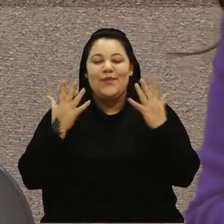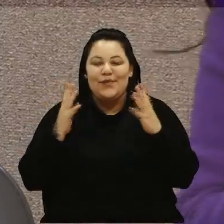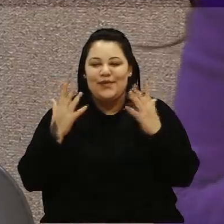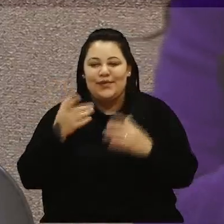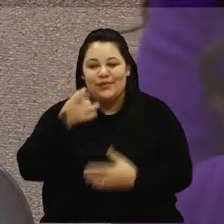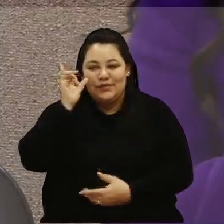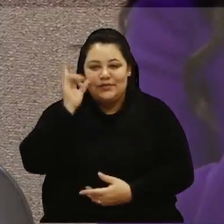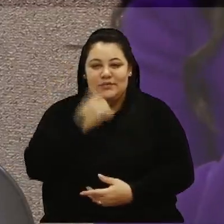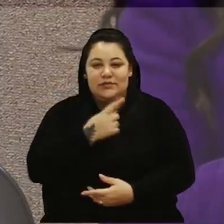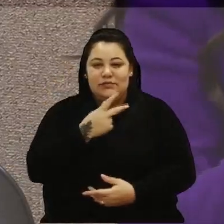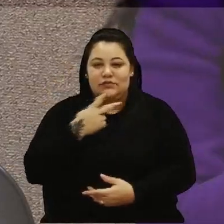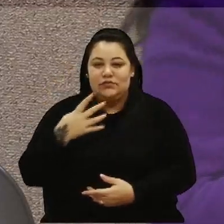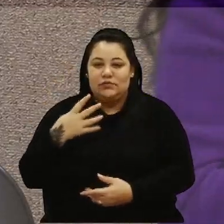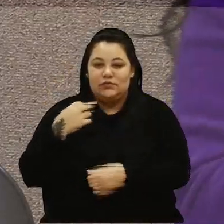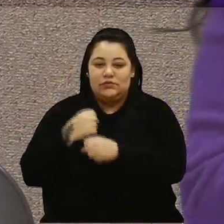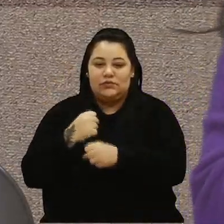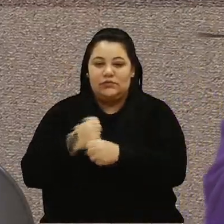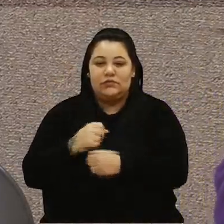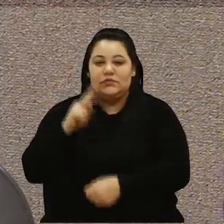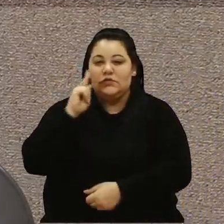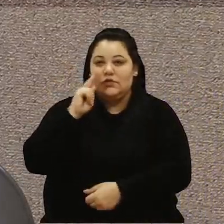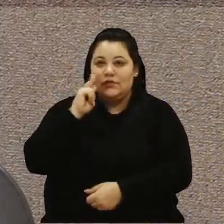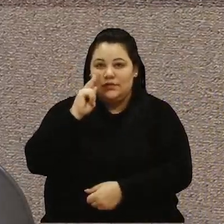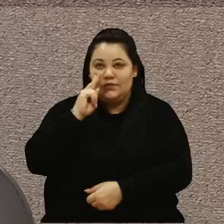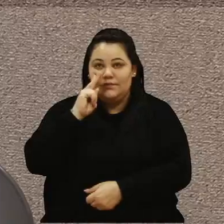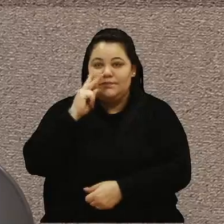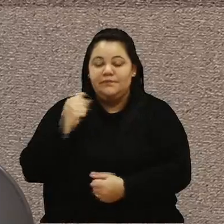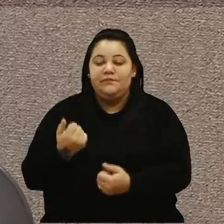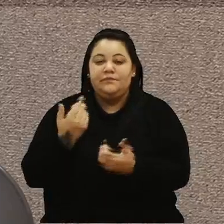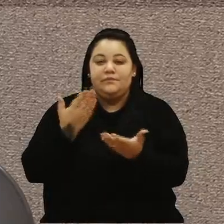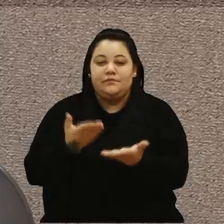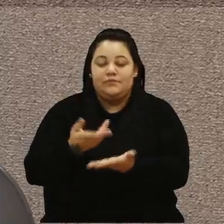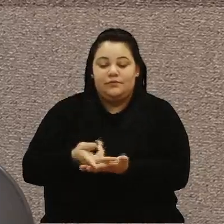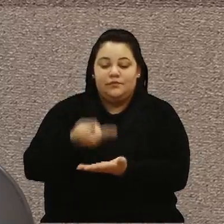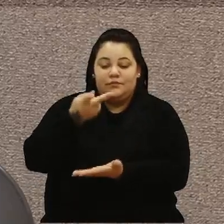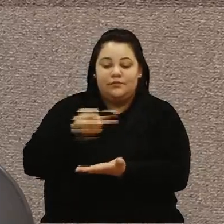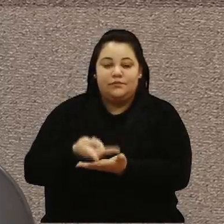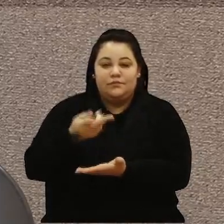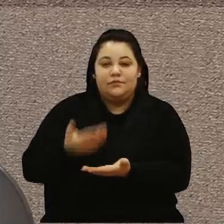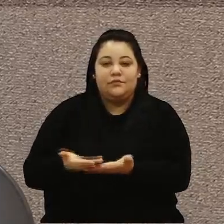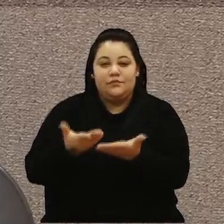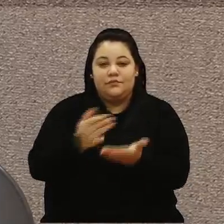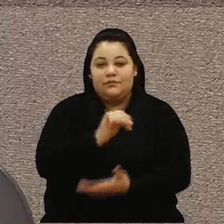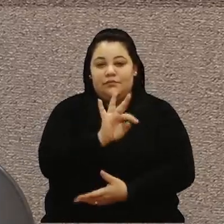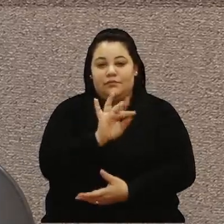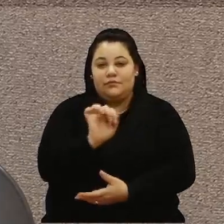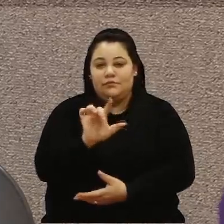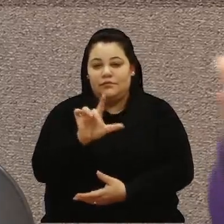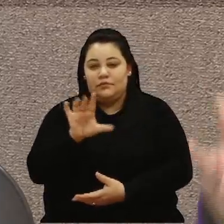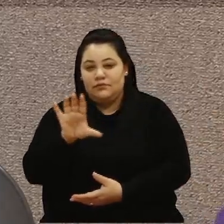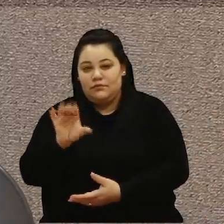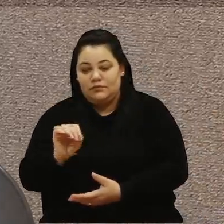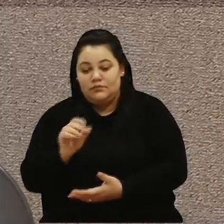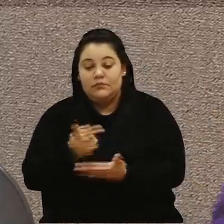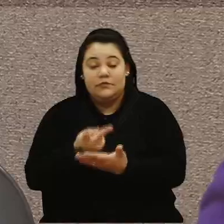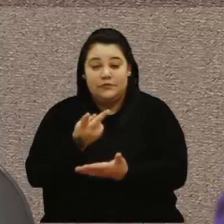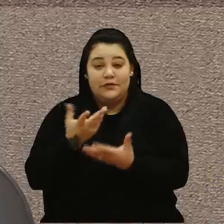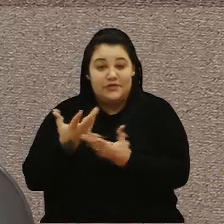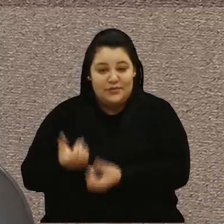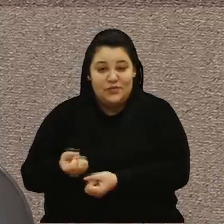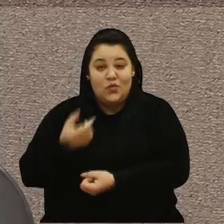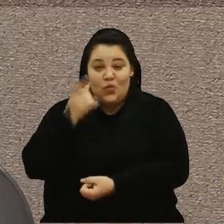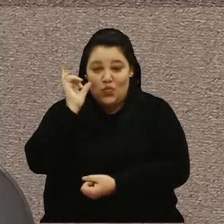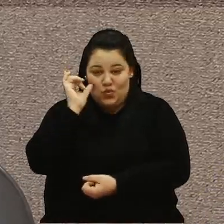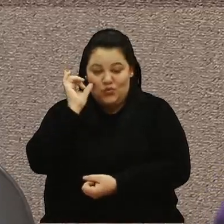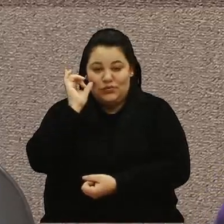de história e entregou ontem o troféu Ítalo Vitor Bersani, uma homenagem ao seu primeiro presidente. E esse troféu foi recebido ontem